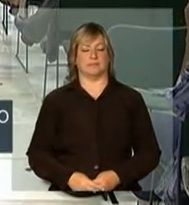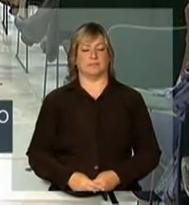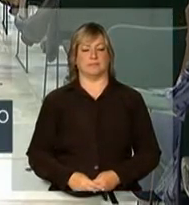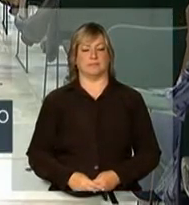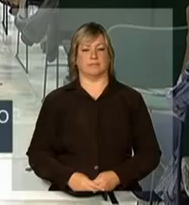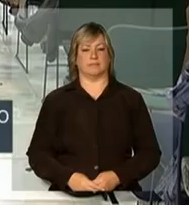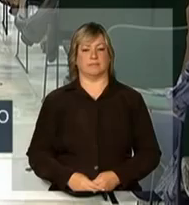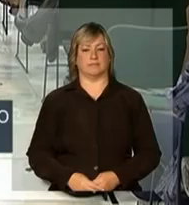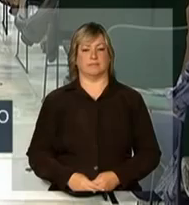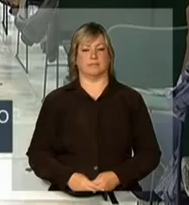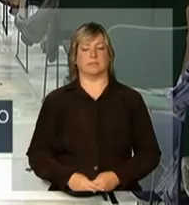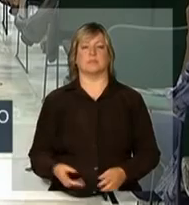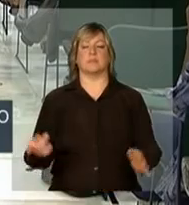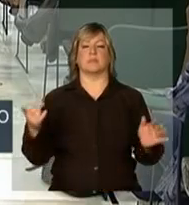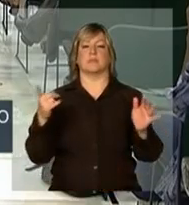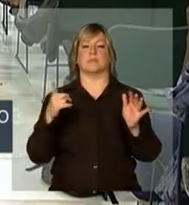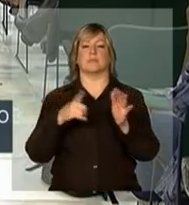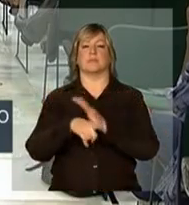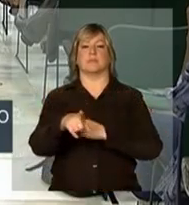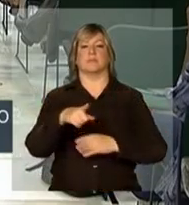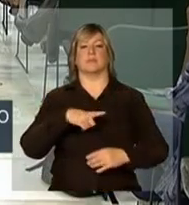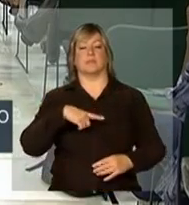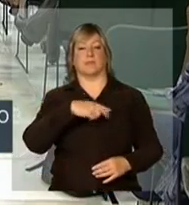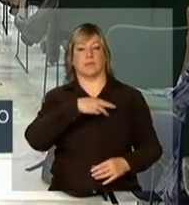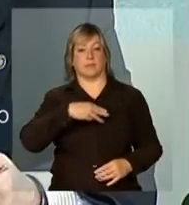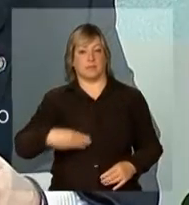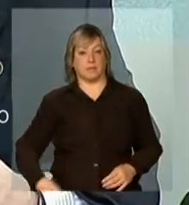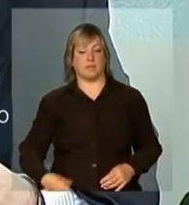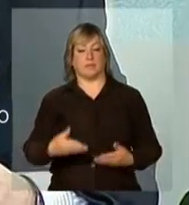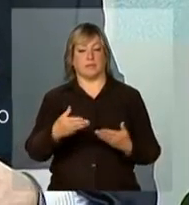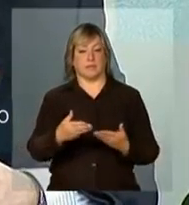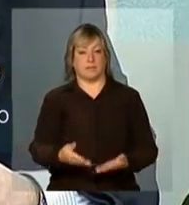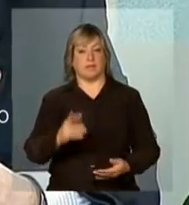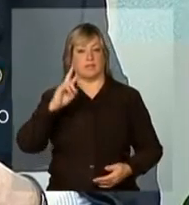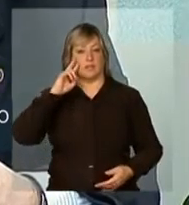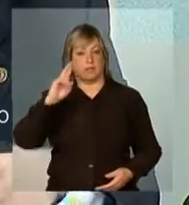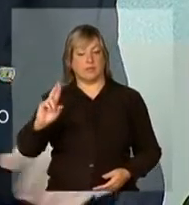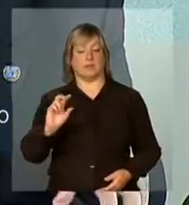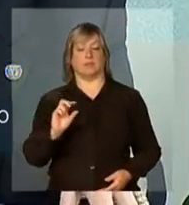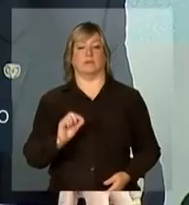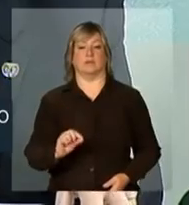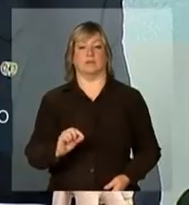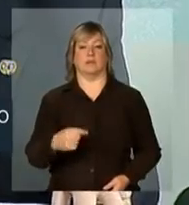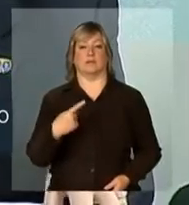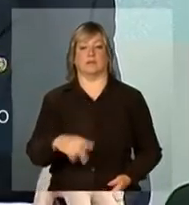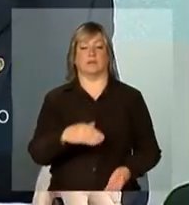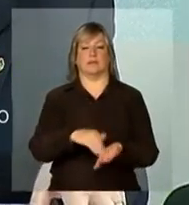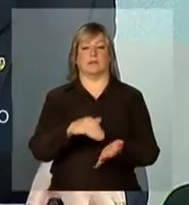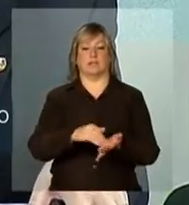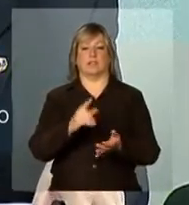Eh, senhor ministro chefe da Secretaria Geral da Presidência da República,